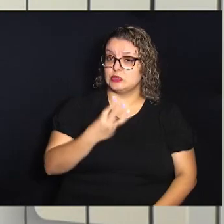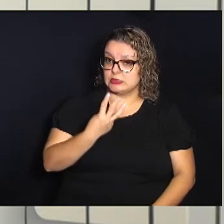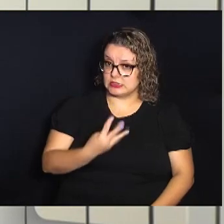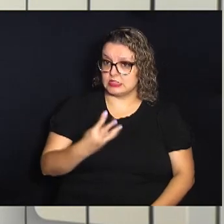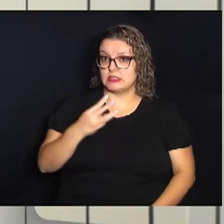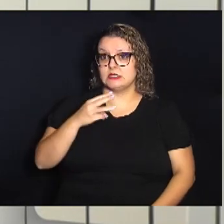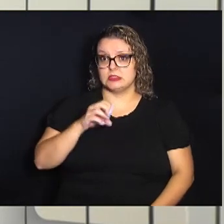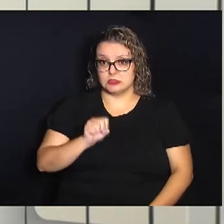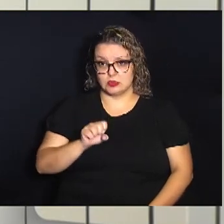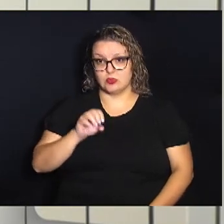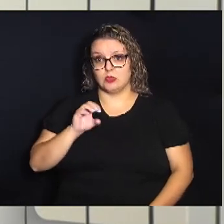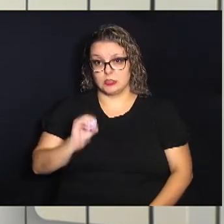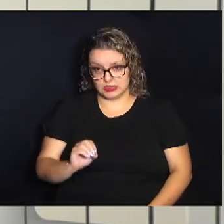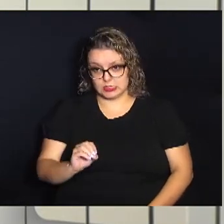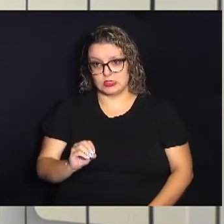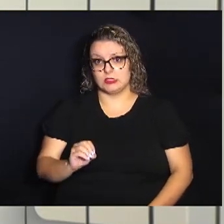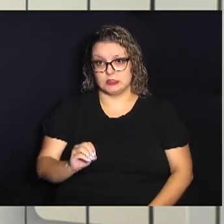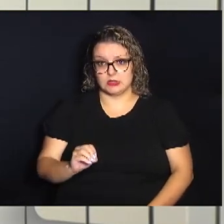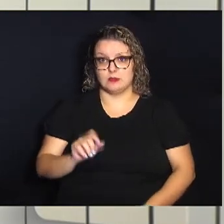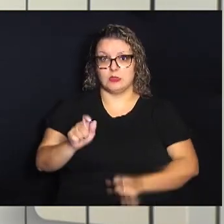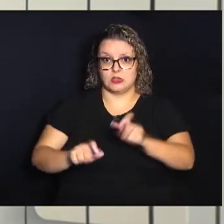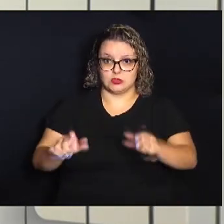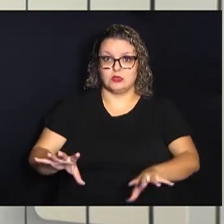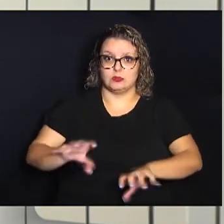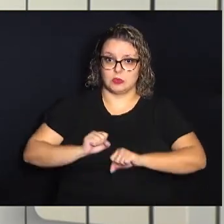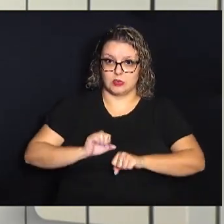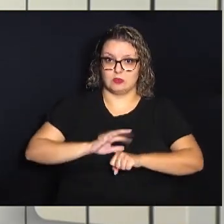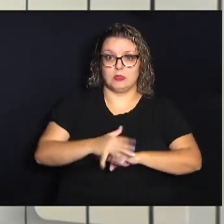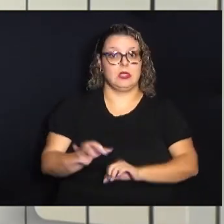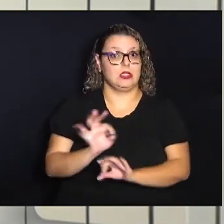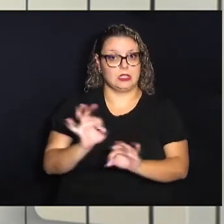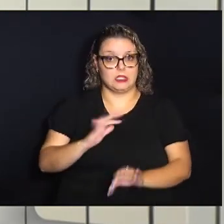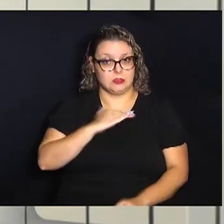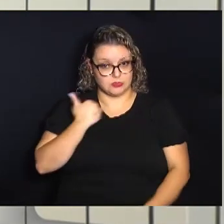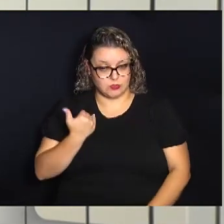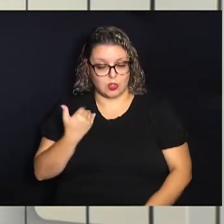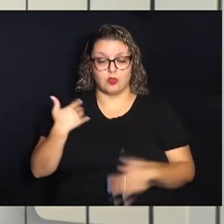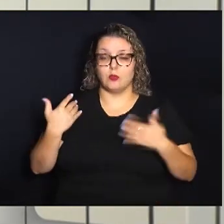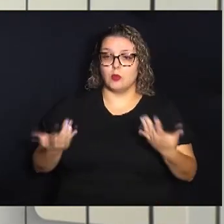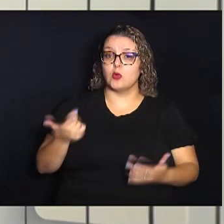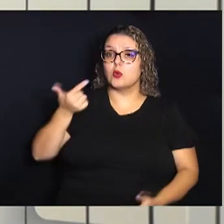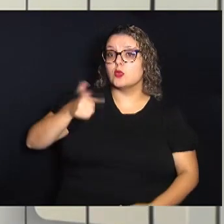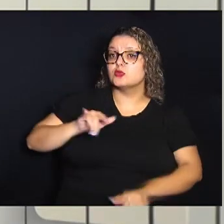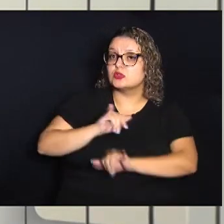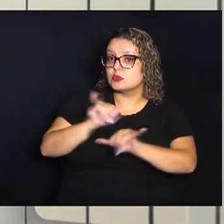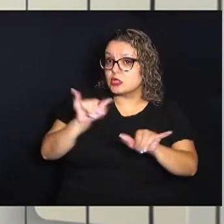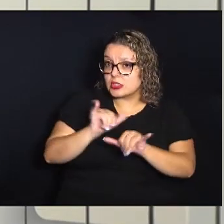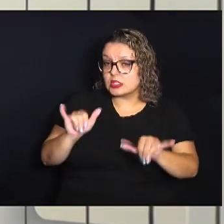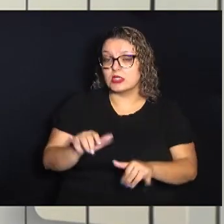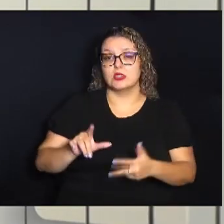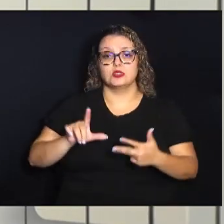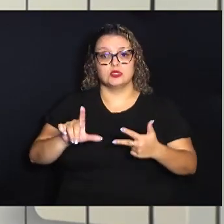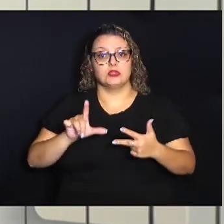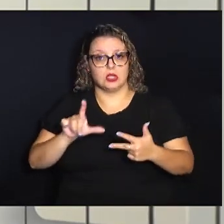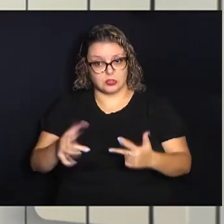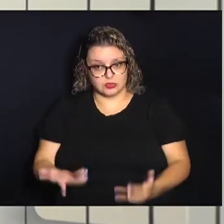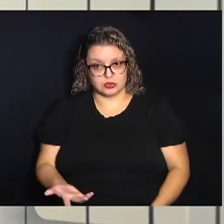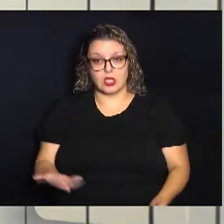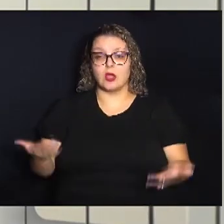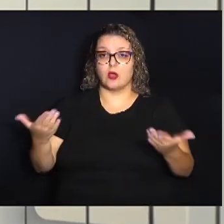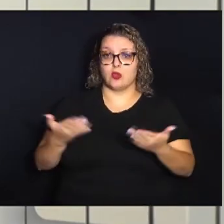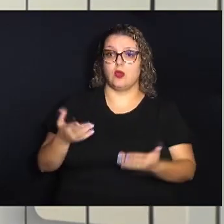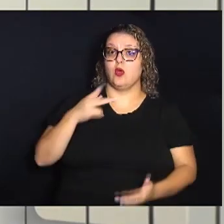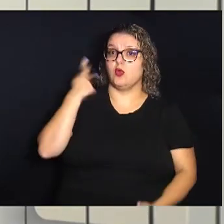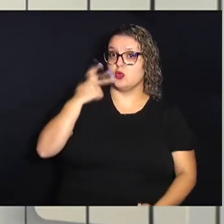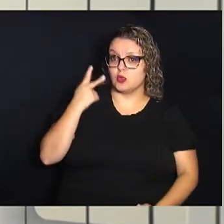2.380 casos da doença na cidade e nenhum óbito. Bom, a gente segue aqui com as notícias do Legislativo, agora com o